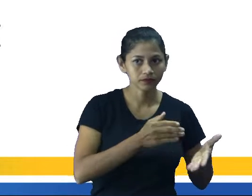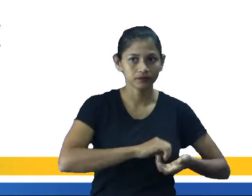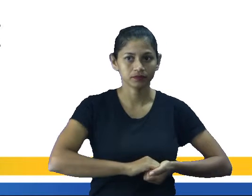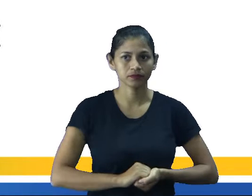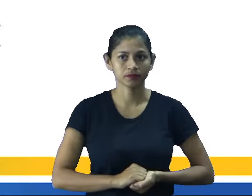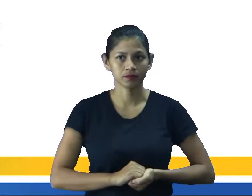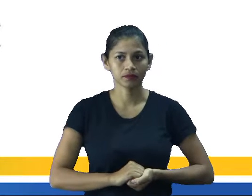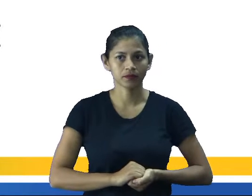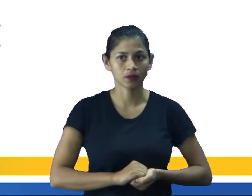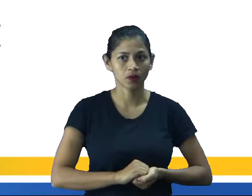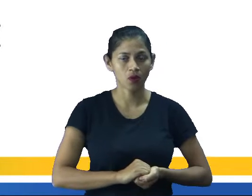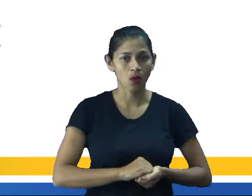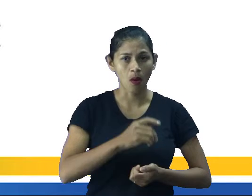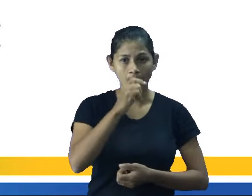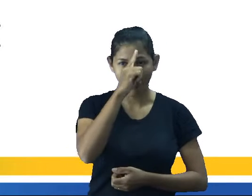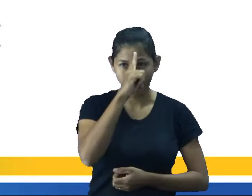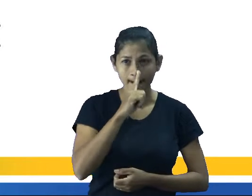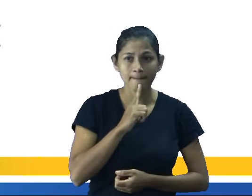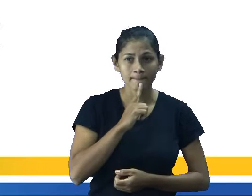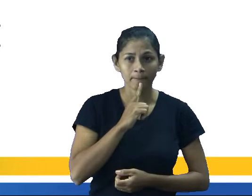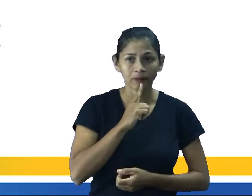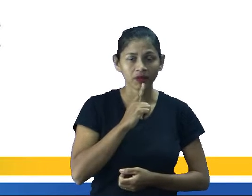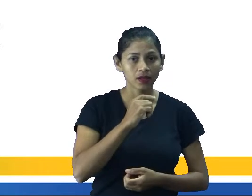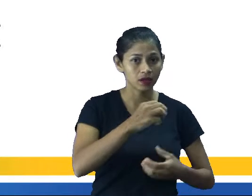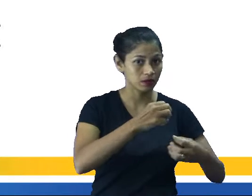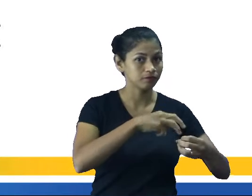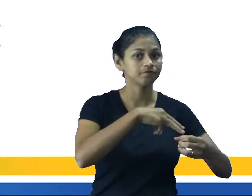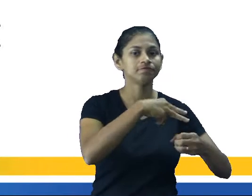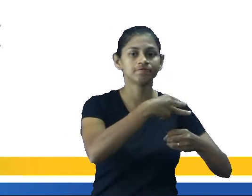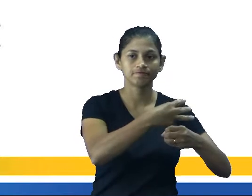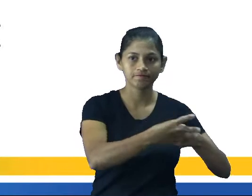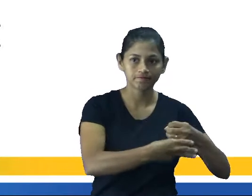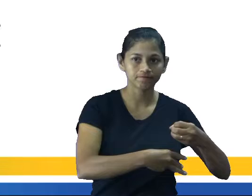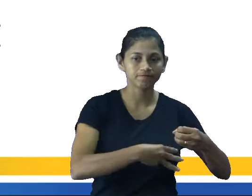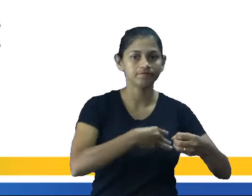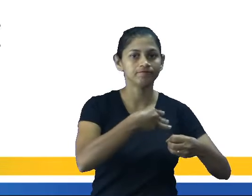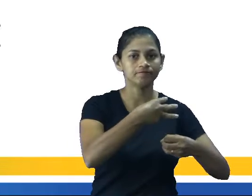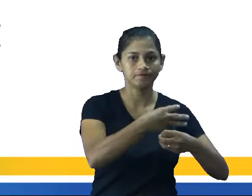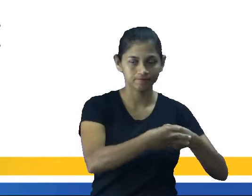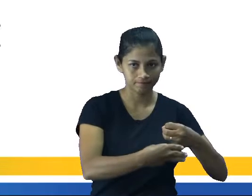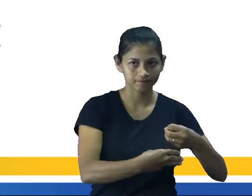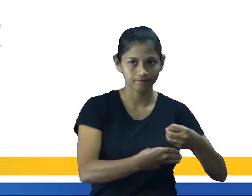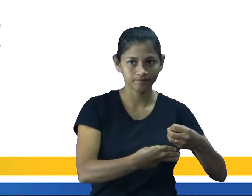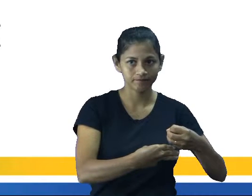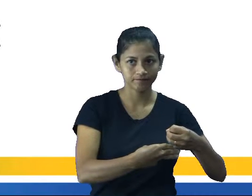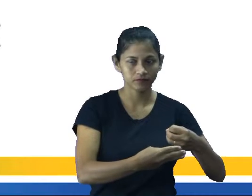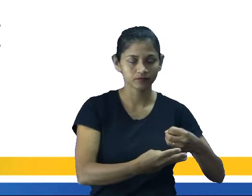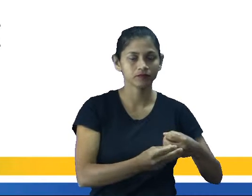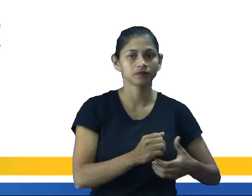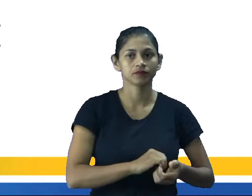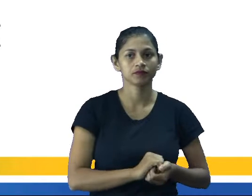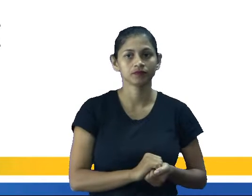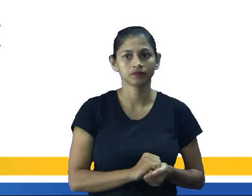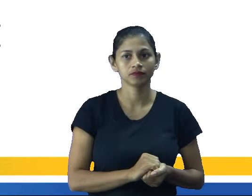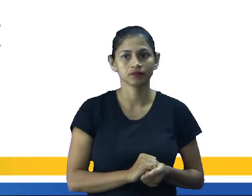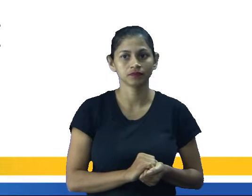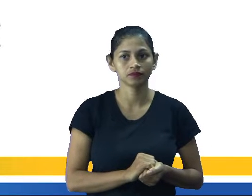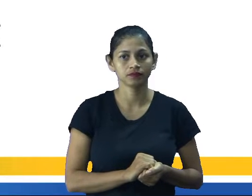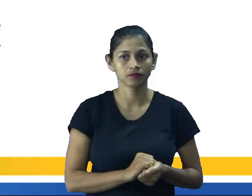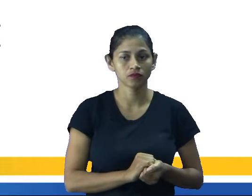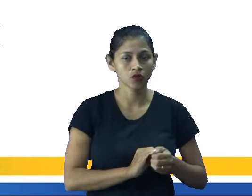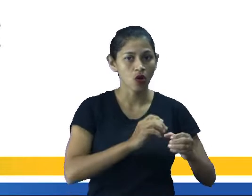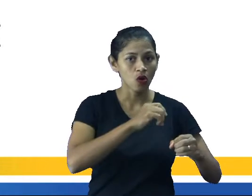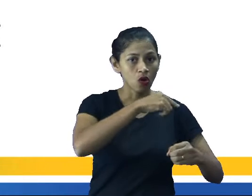essa parte aí de amarelo, é a membrana plasmática, né? Que delimita tanto o seu meio interno como o seu meio externo. Aí,